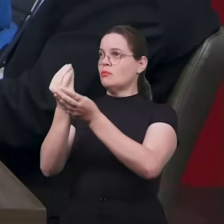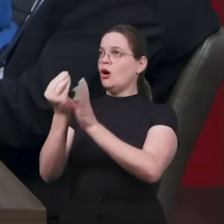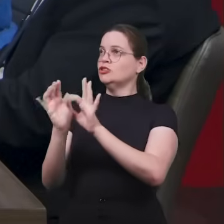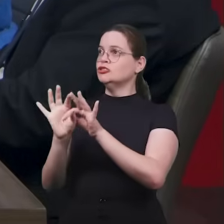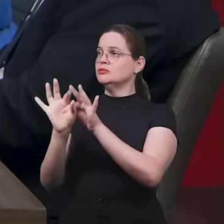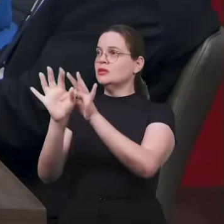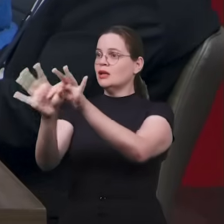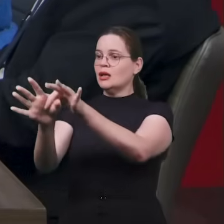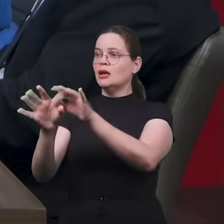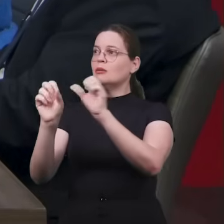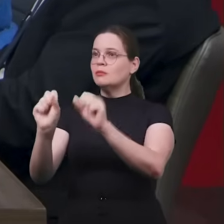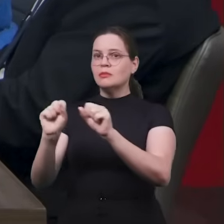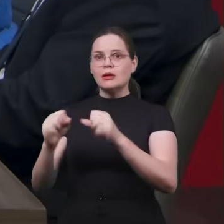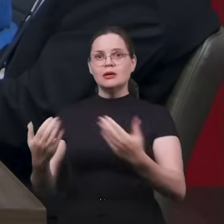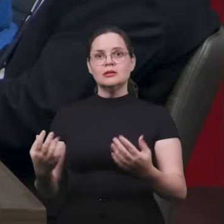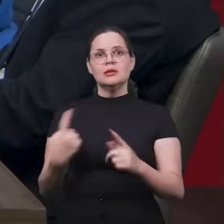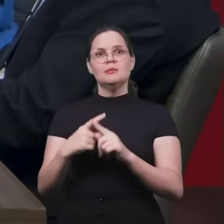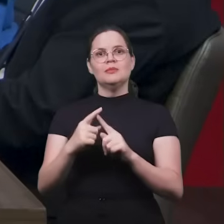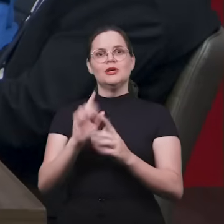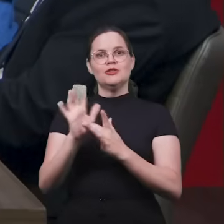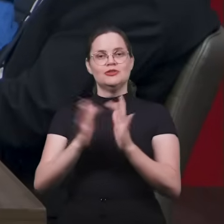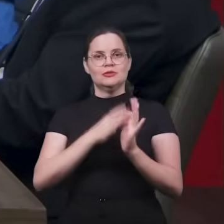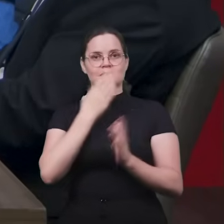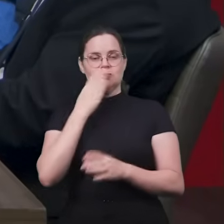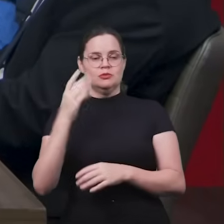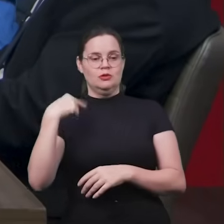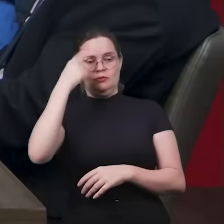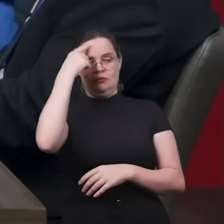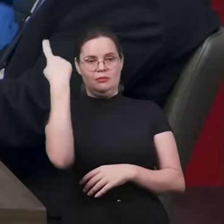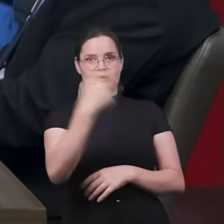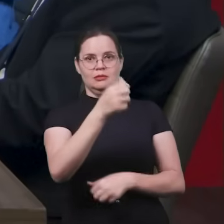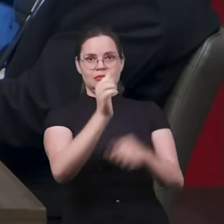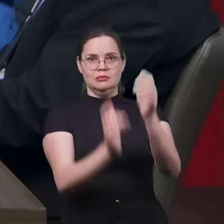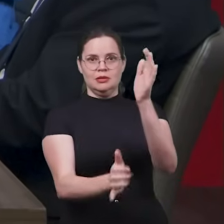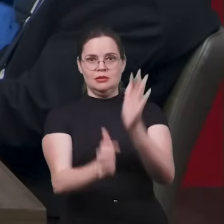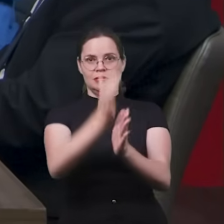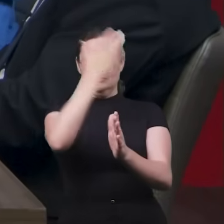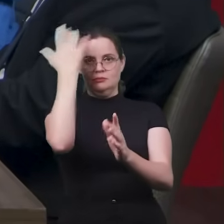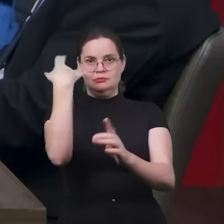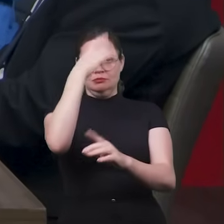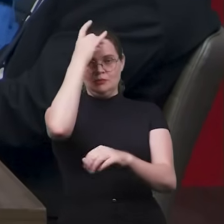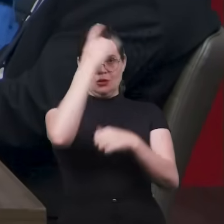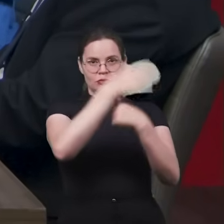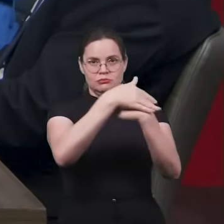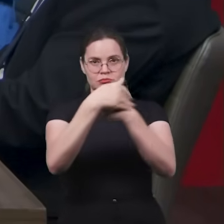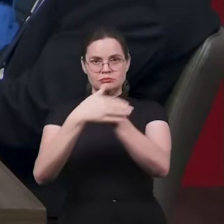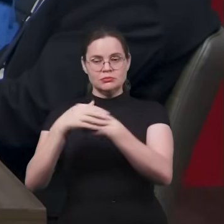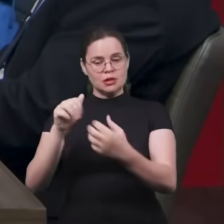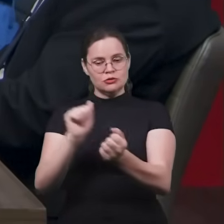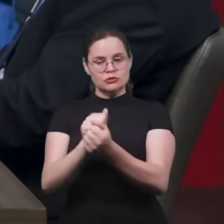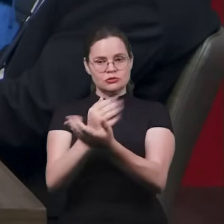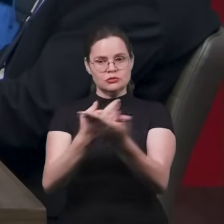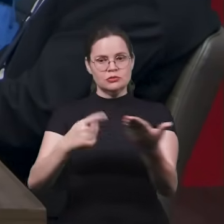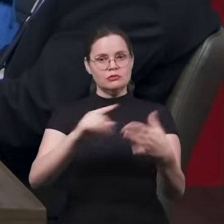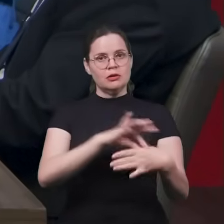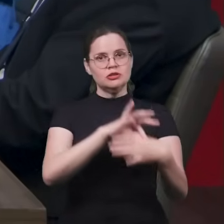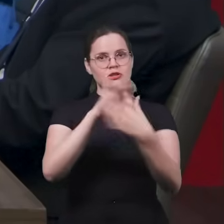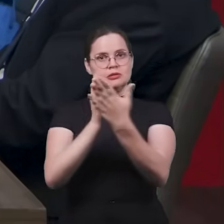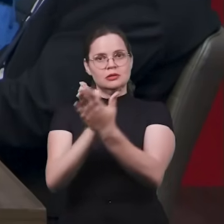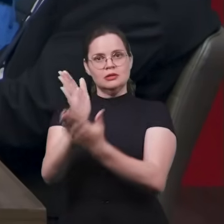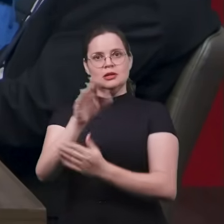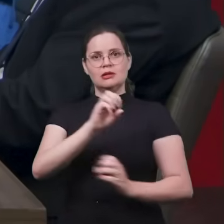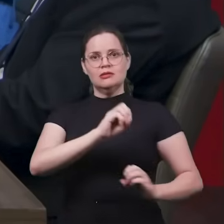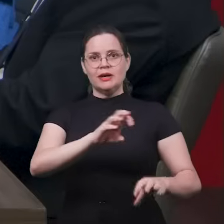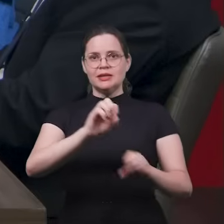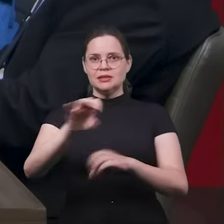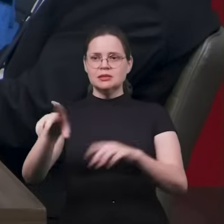Senhor falou assim, o Espírito Santo que eu vou enviar, o Consolador, o Paracleto, né? Ele vai estar convosco, ele vos guiará e